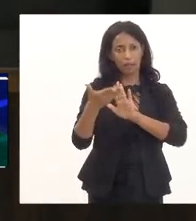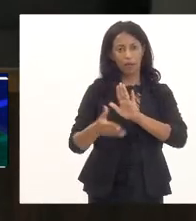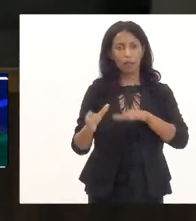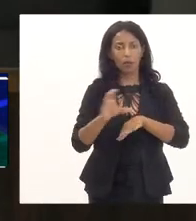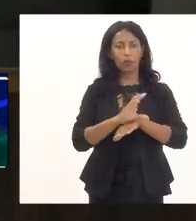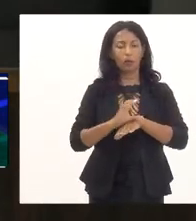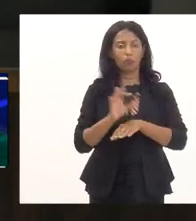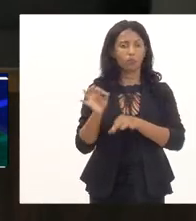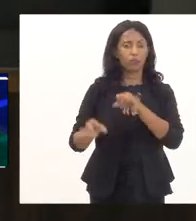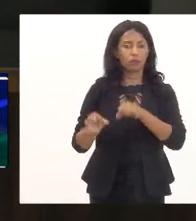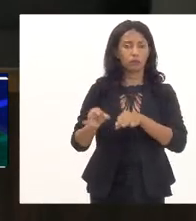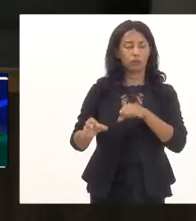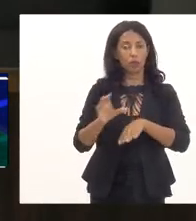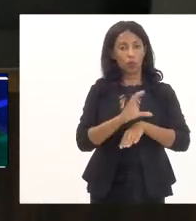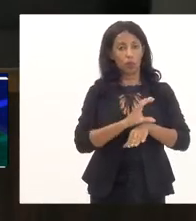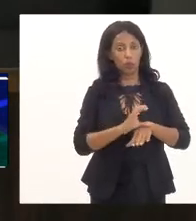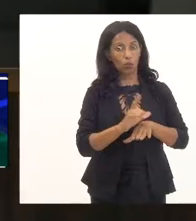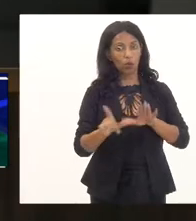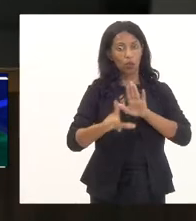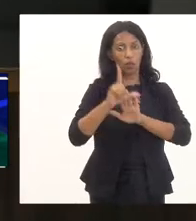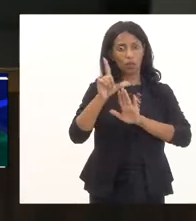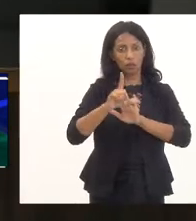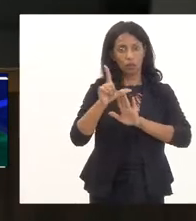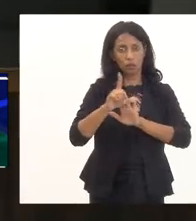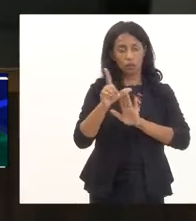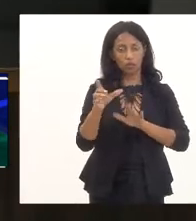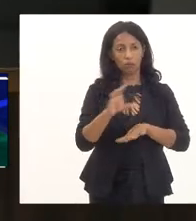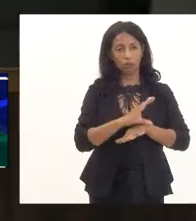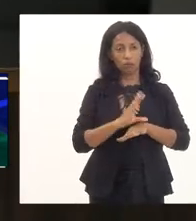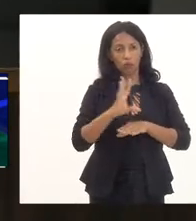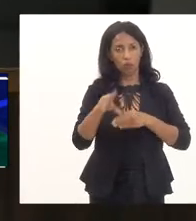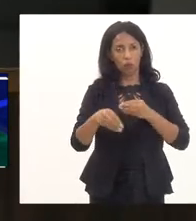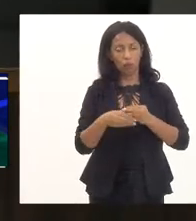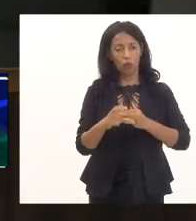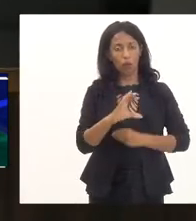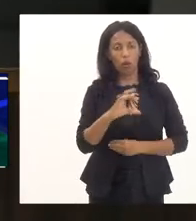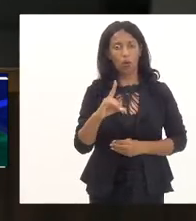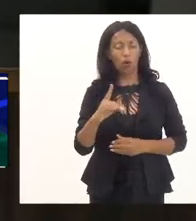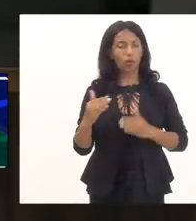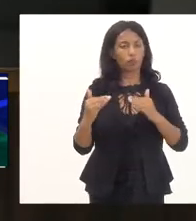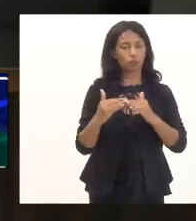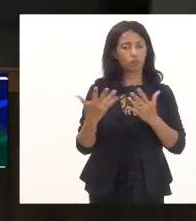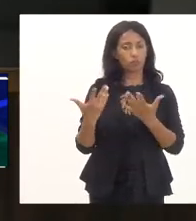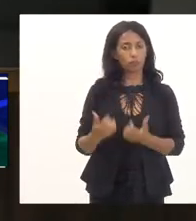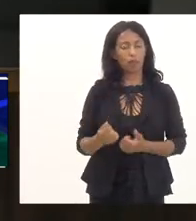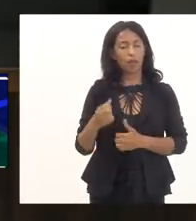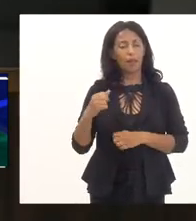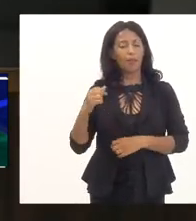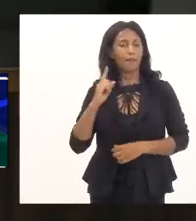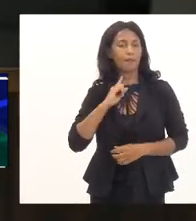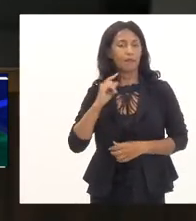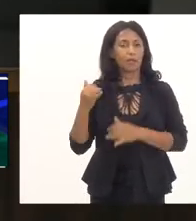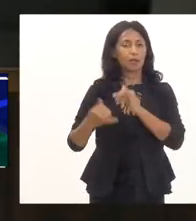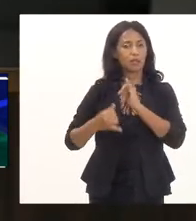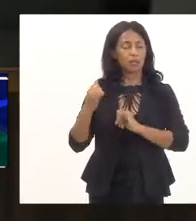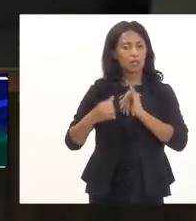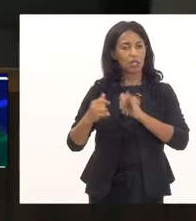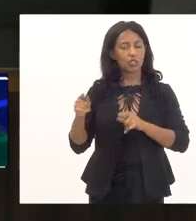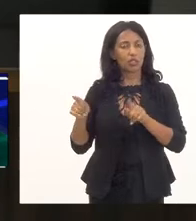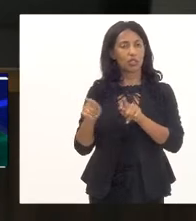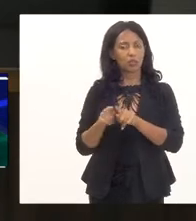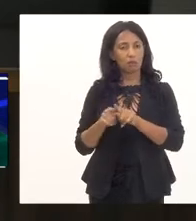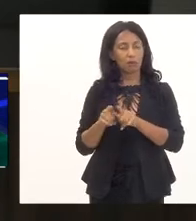Comissão de Constituição e Justiça pela condicionalidade, legislação constitucional complementar e código, favorável. De Minas e Energia, favorável. De Economia, Indústria e